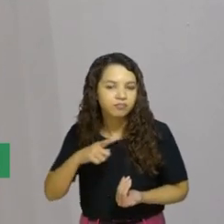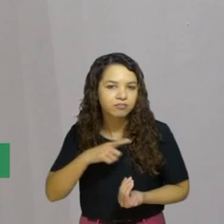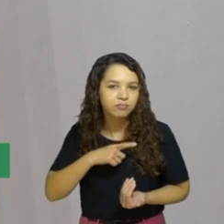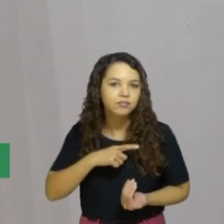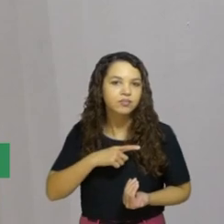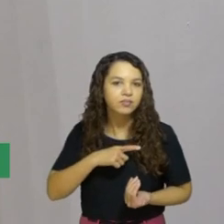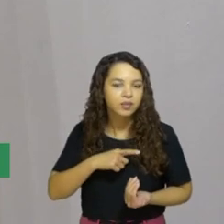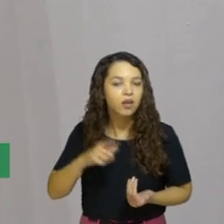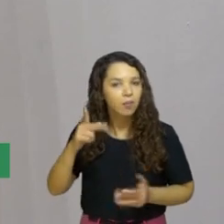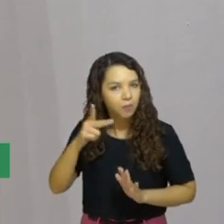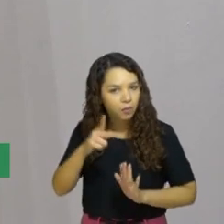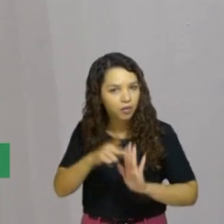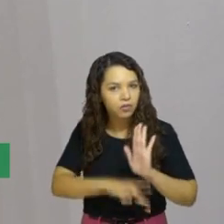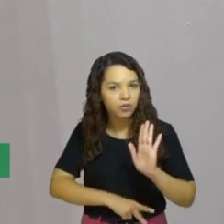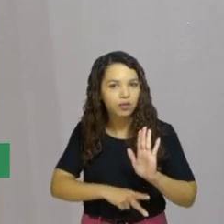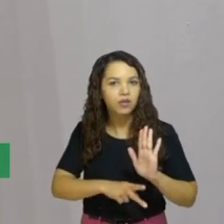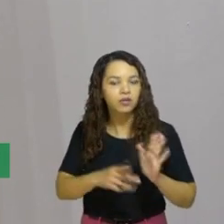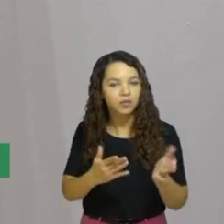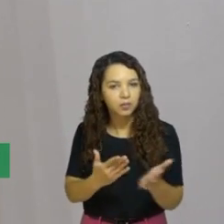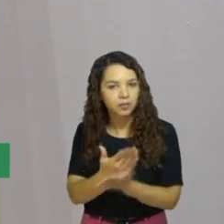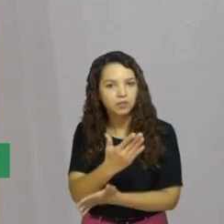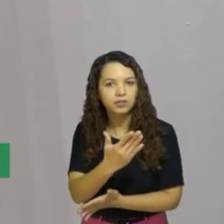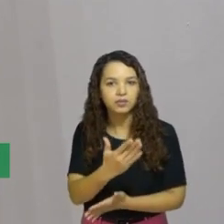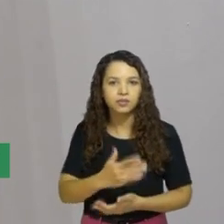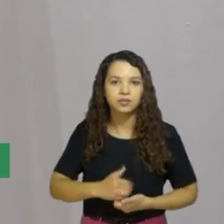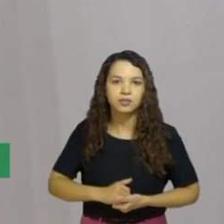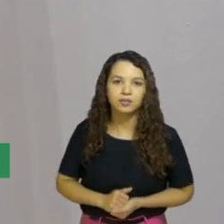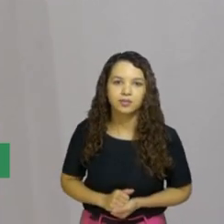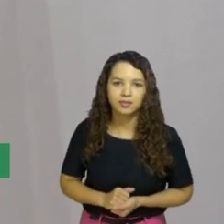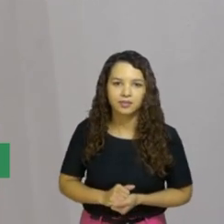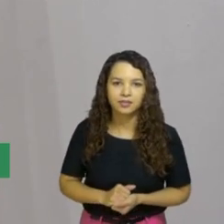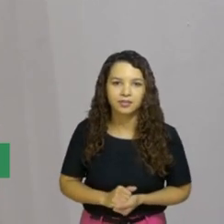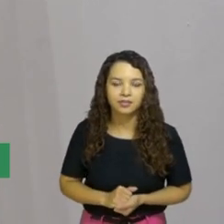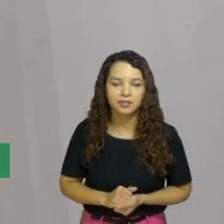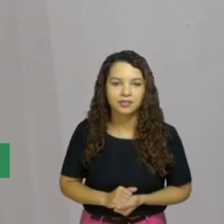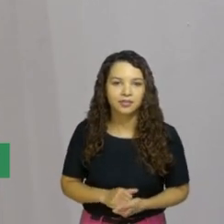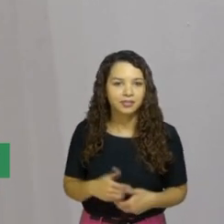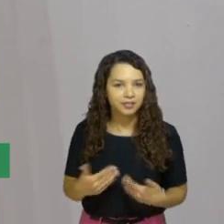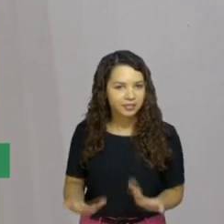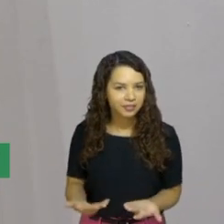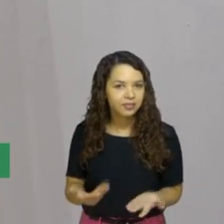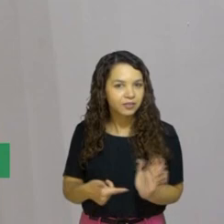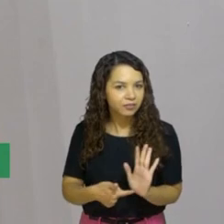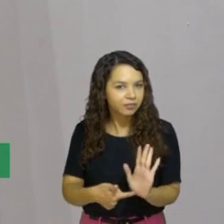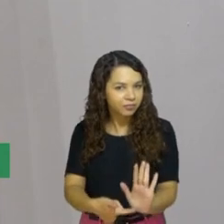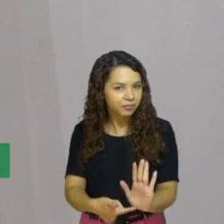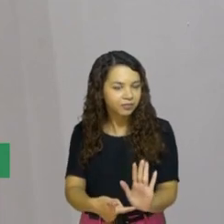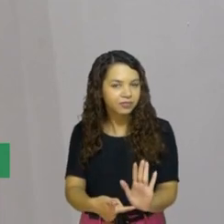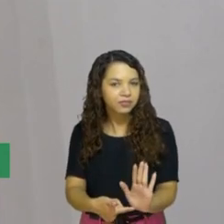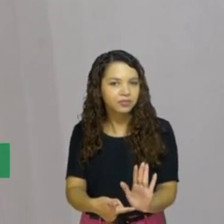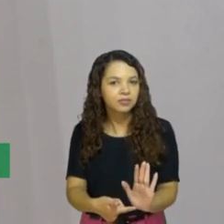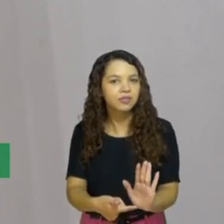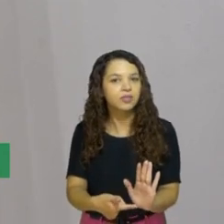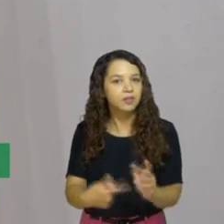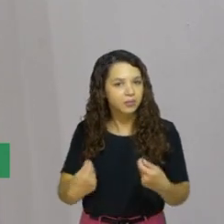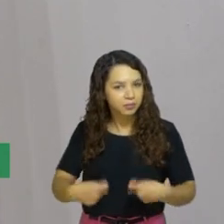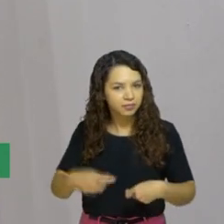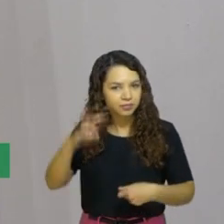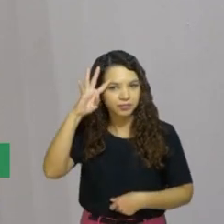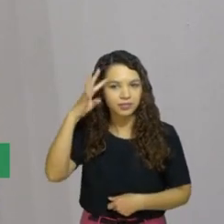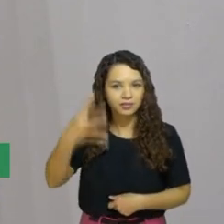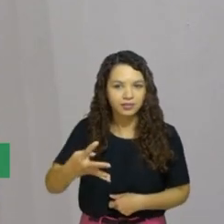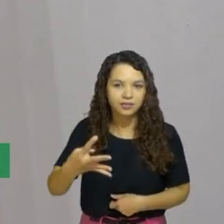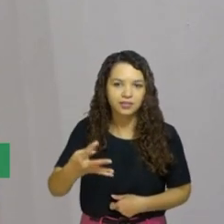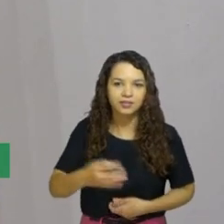Há um projeto aprovado pela Defesa Civil, no sentido de que nós vamos apresentar a eficiência e os resultados serão colhidos,